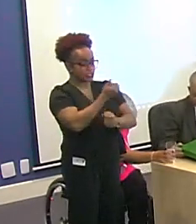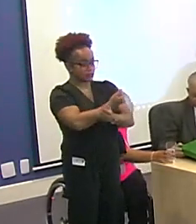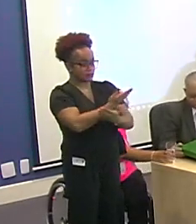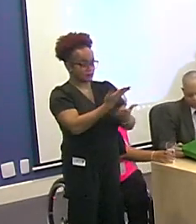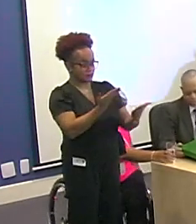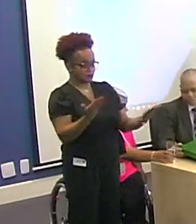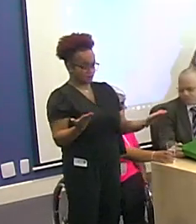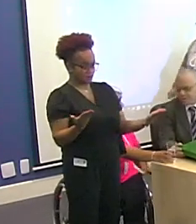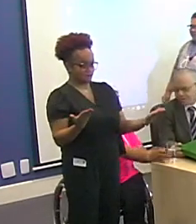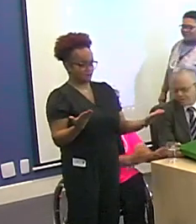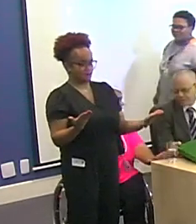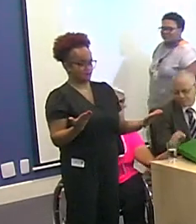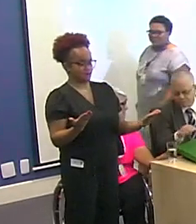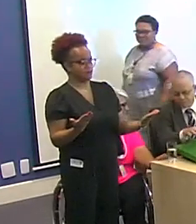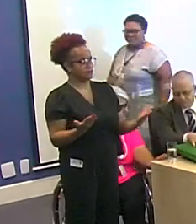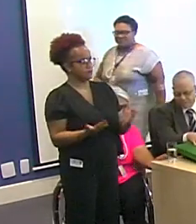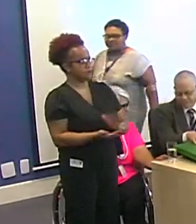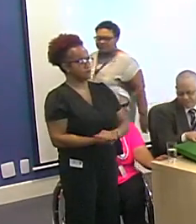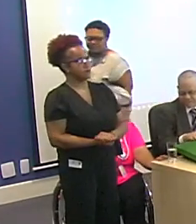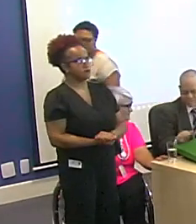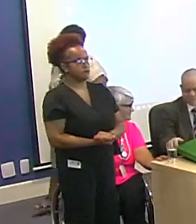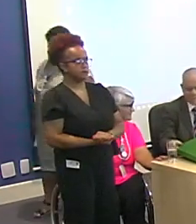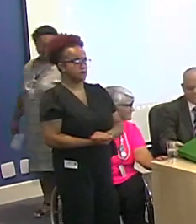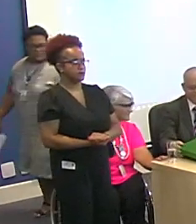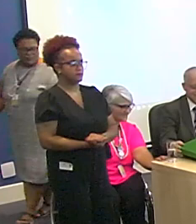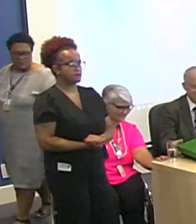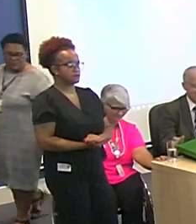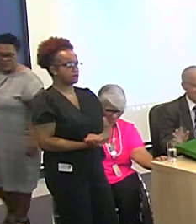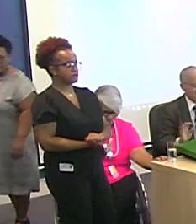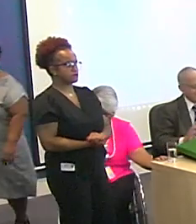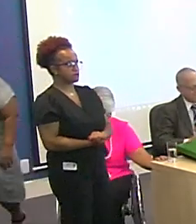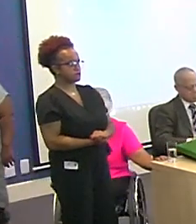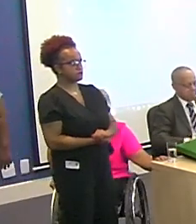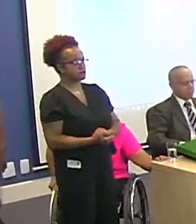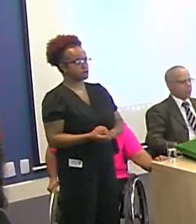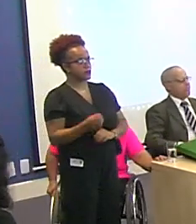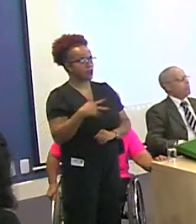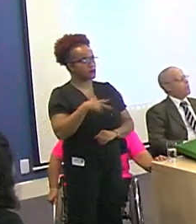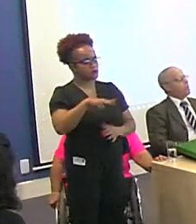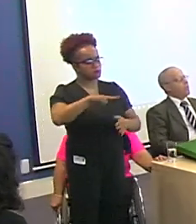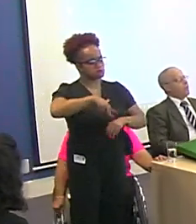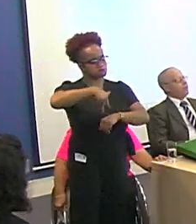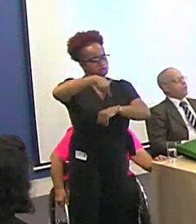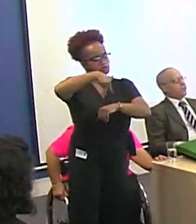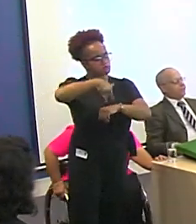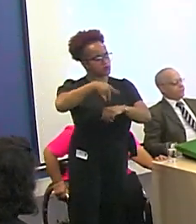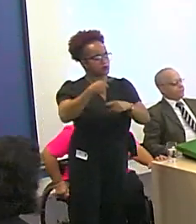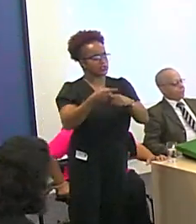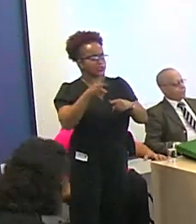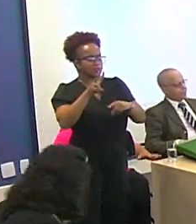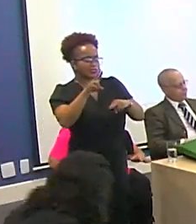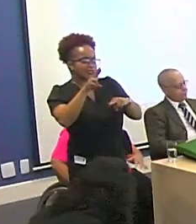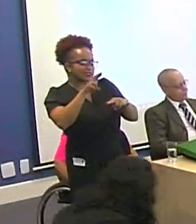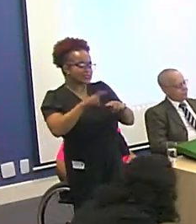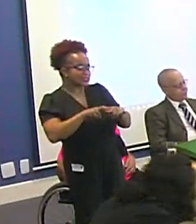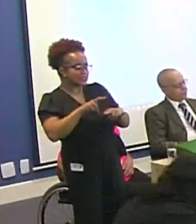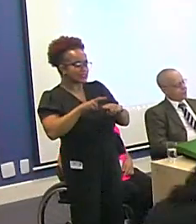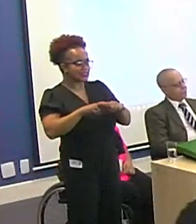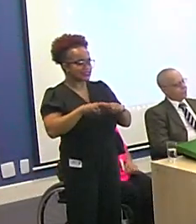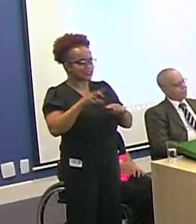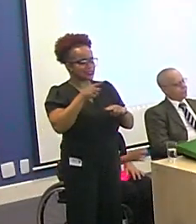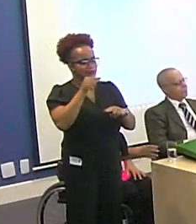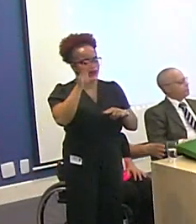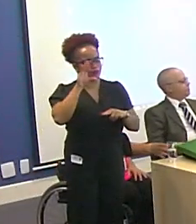Não está ligado. Não. Ah, tá. Agora sim. É, vou me permitir ficar em pé, porque se eu ficar sentada, eu